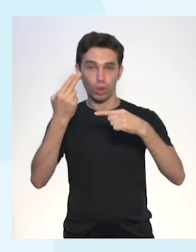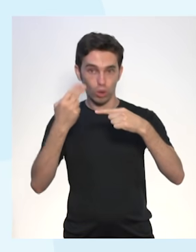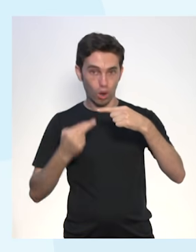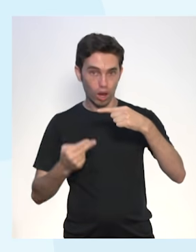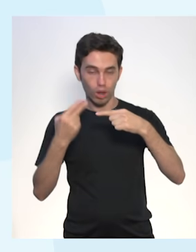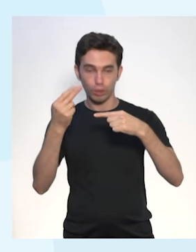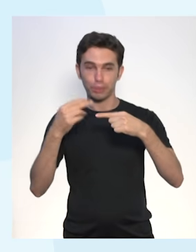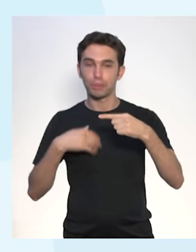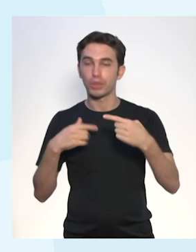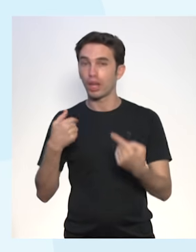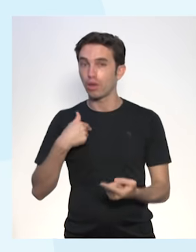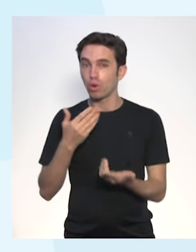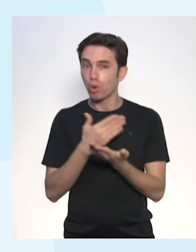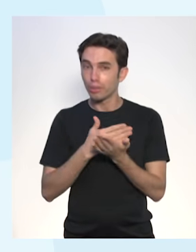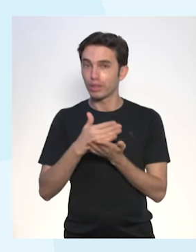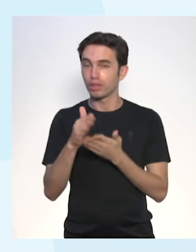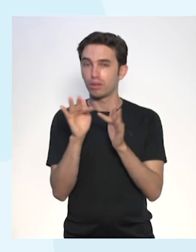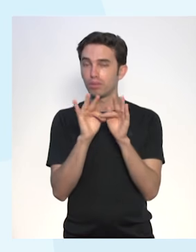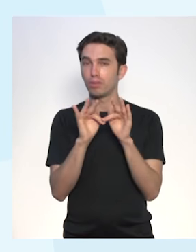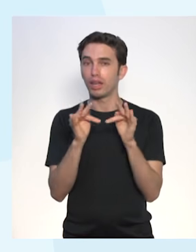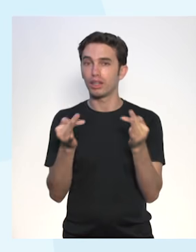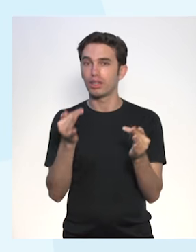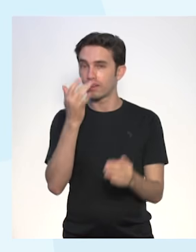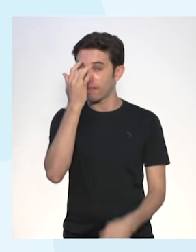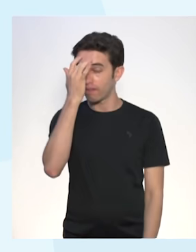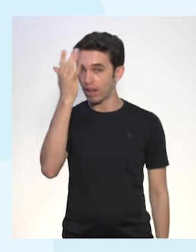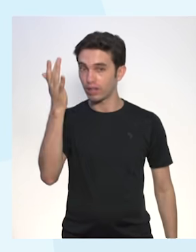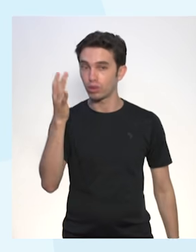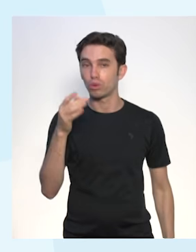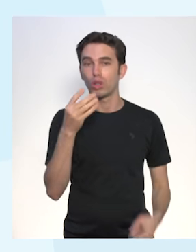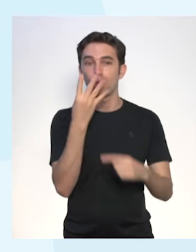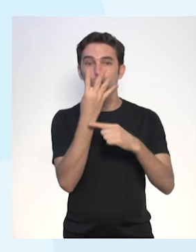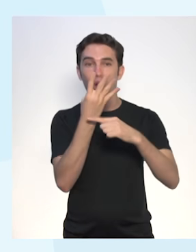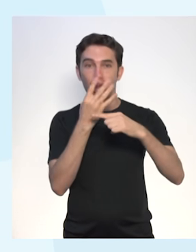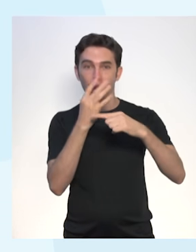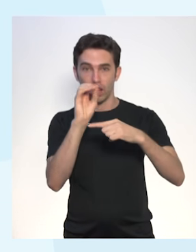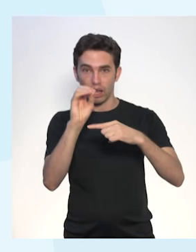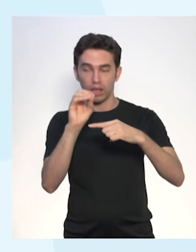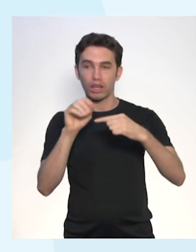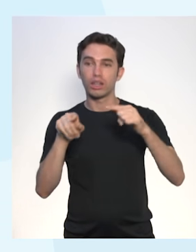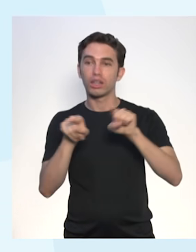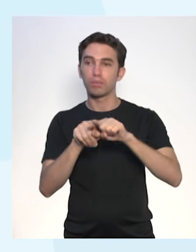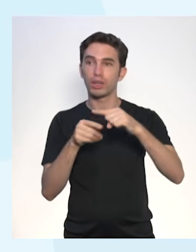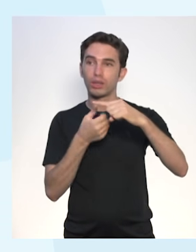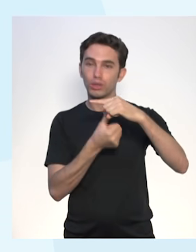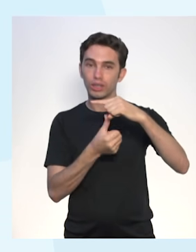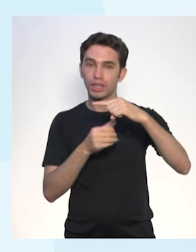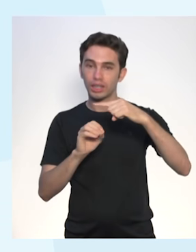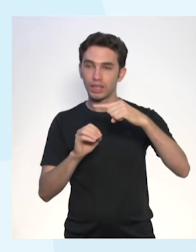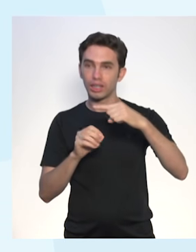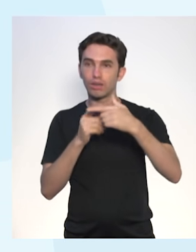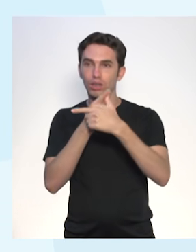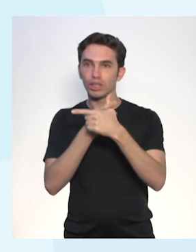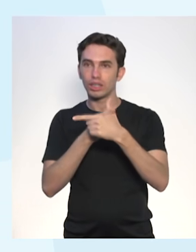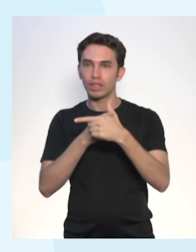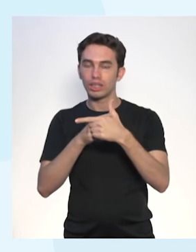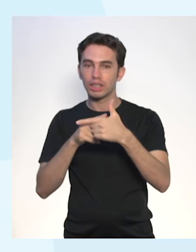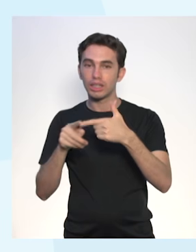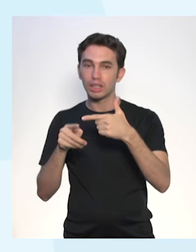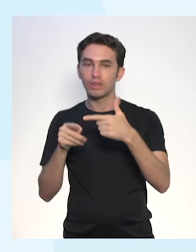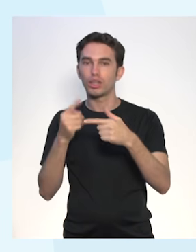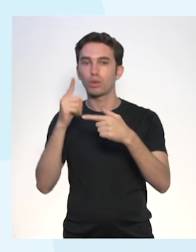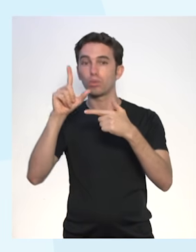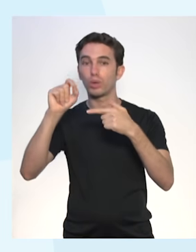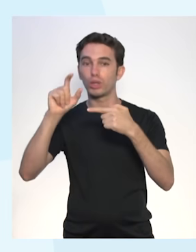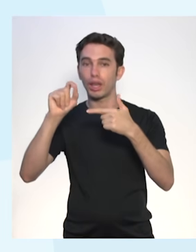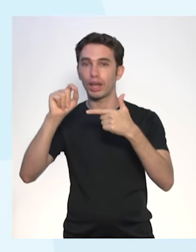dividir pelo mais fácil aí, tá? Tá. Eu vou dividir tanto 40 quanto 60 por 10. Porque tá muito evidente, viu,